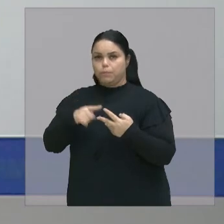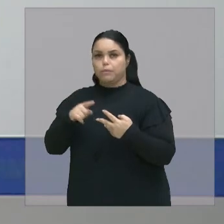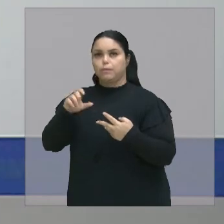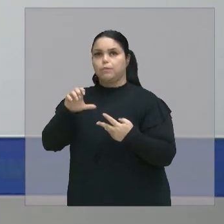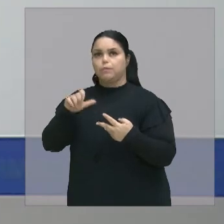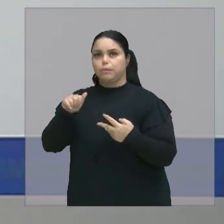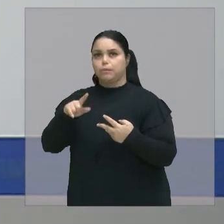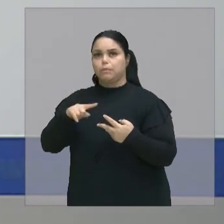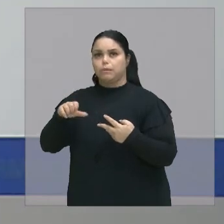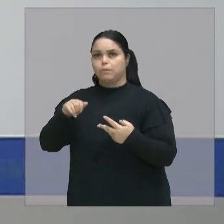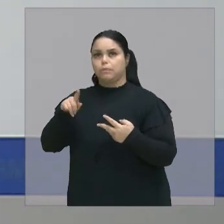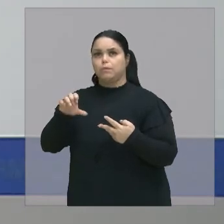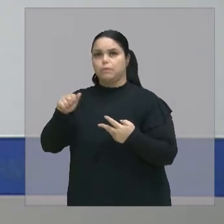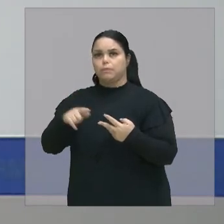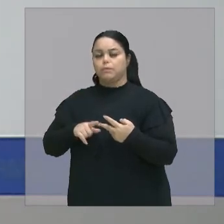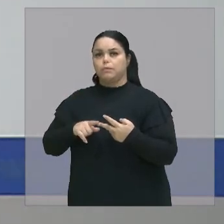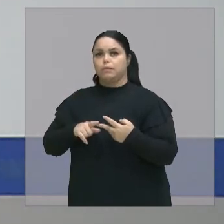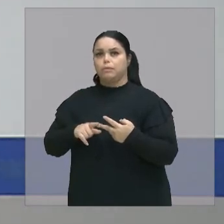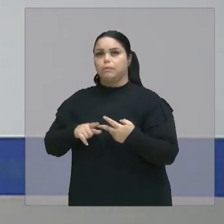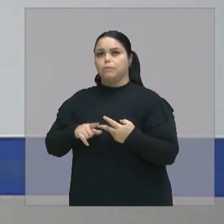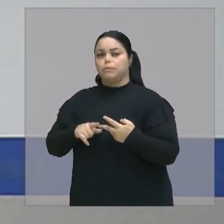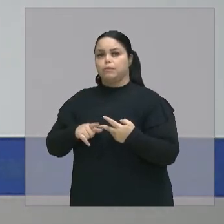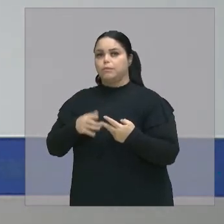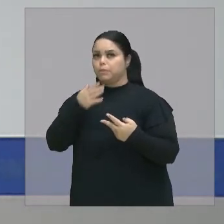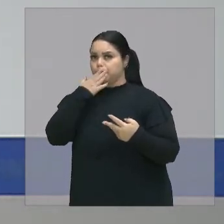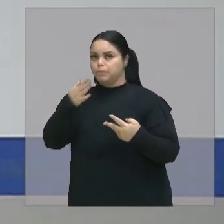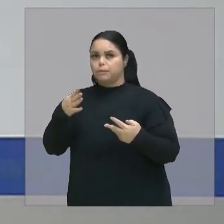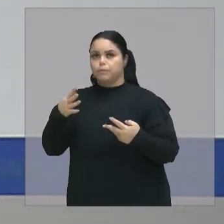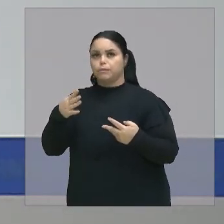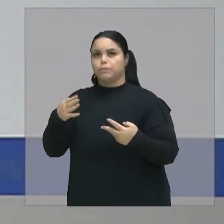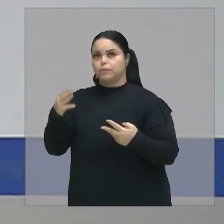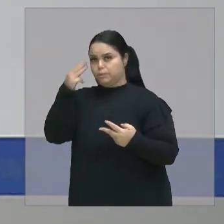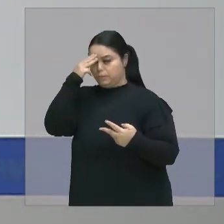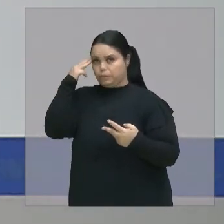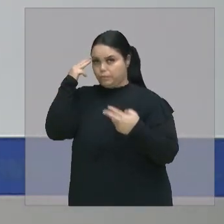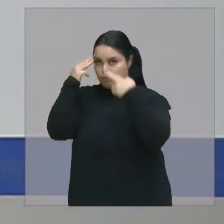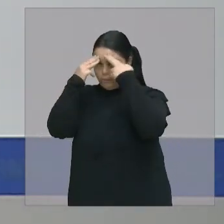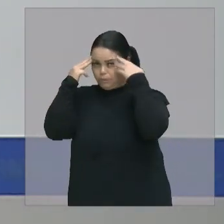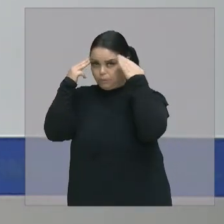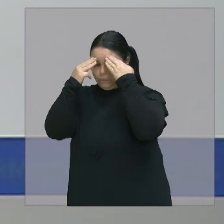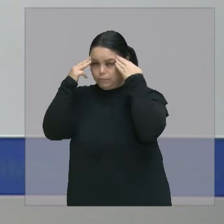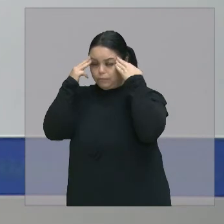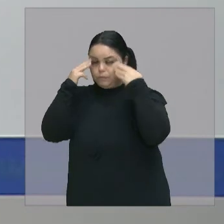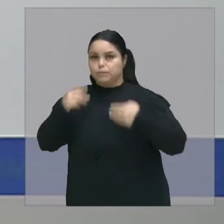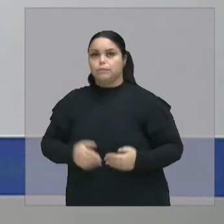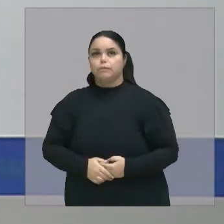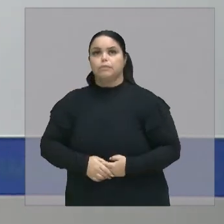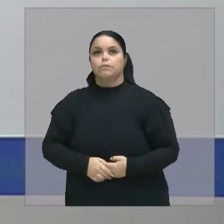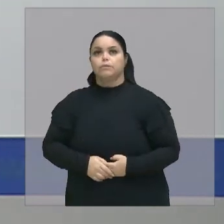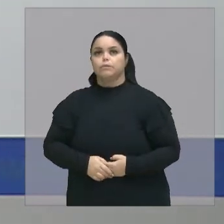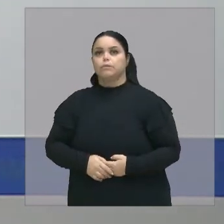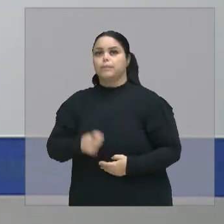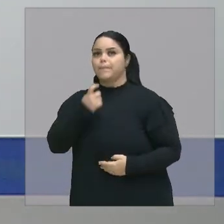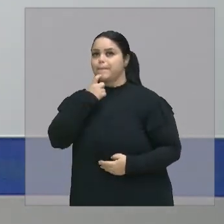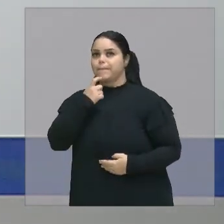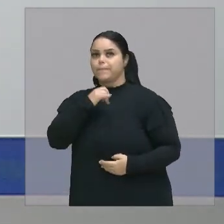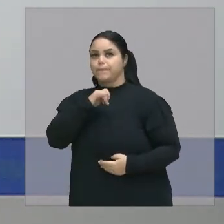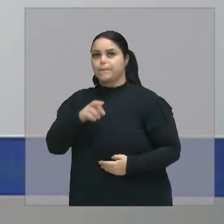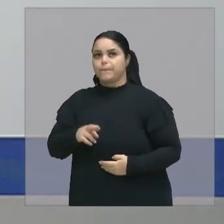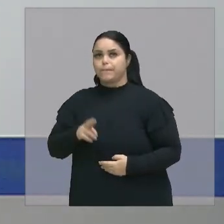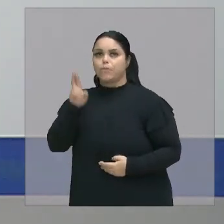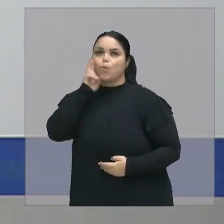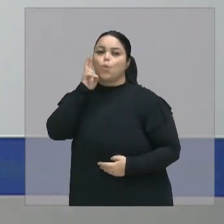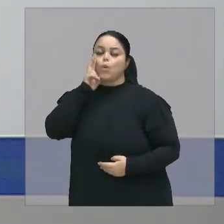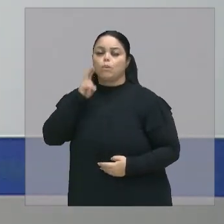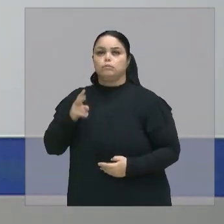Eliezer Xavier do Nascimento, a pedido do vereador Marcelo Garcia, José Firmino dos Santos, a pedido do vereador